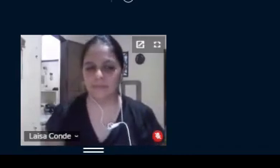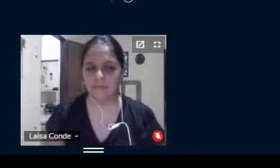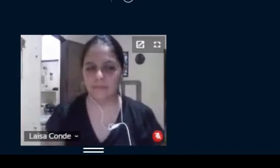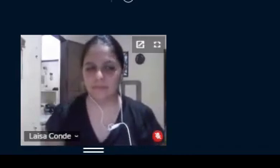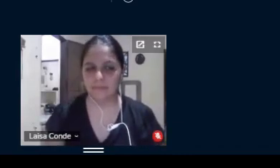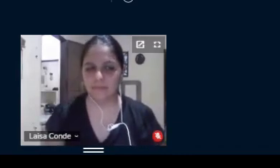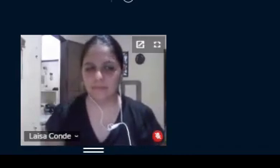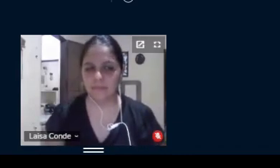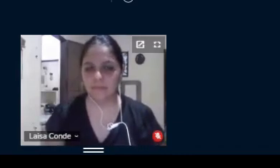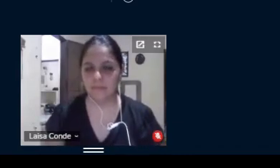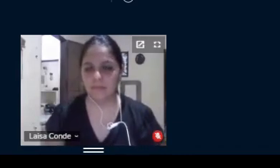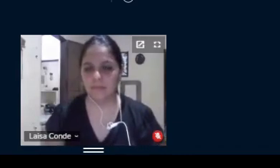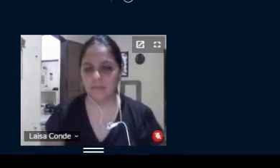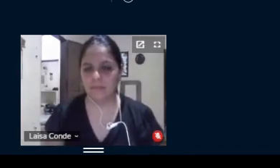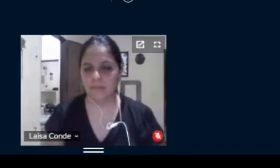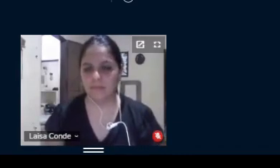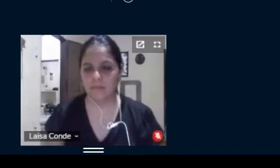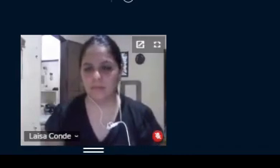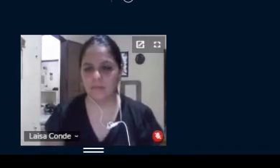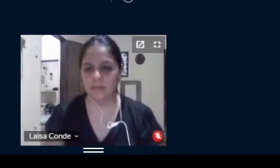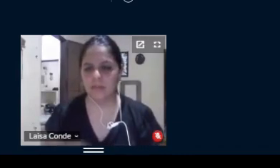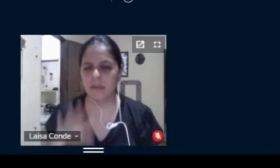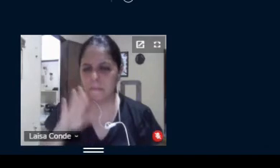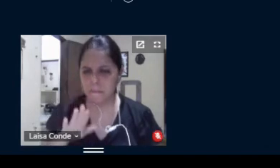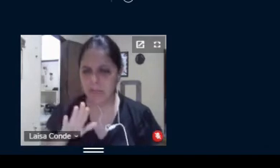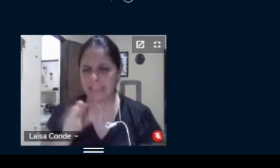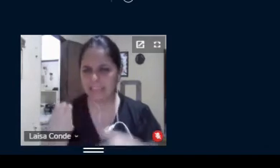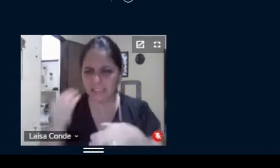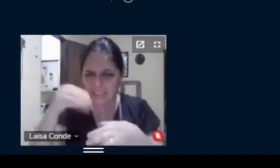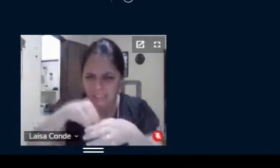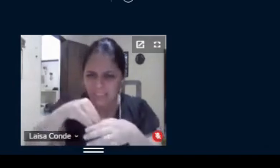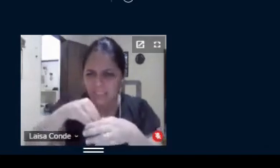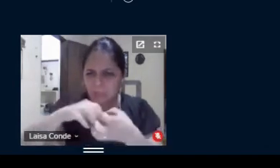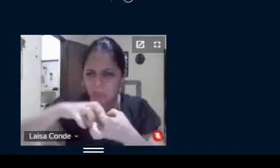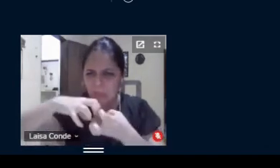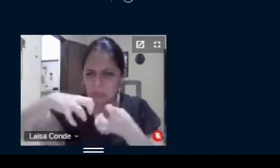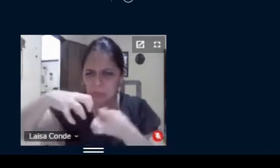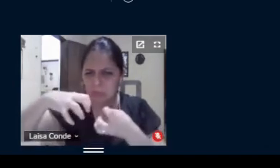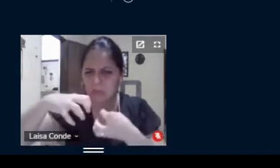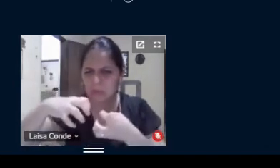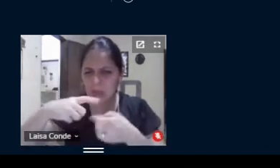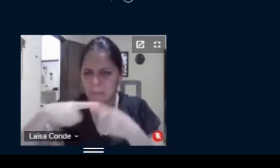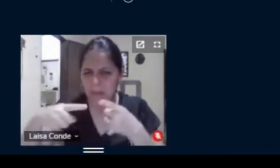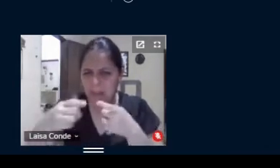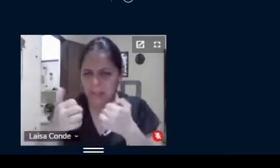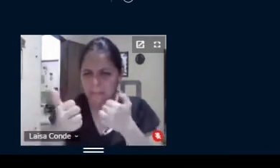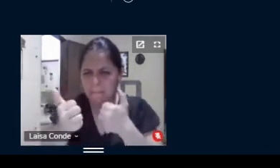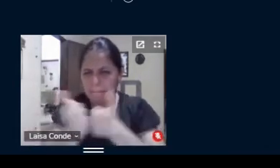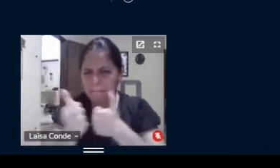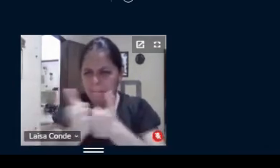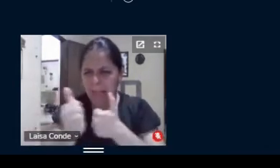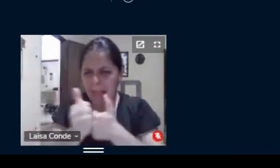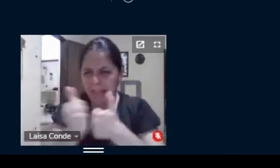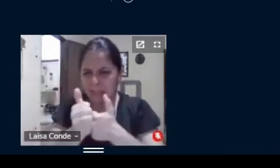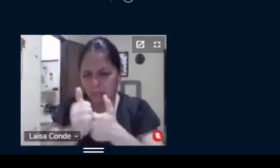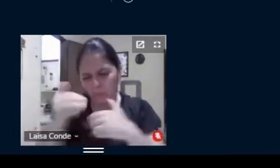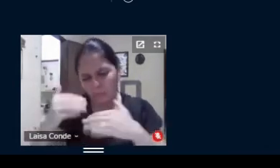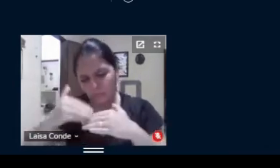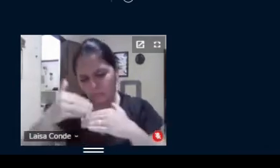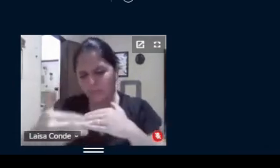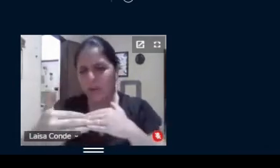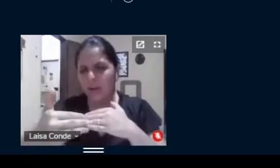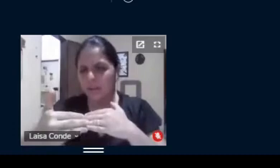Quando o defeito ele está dentro da peça, mas bem perto aqui, ó, da superfície, a gente